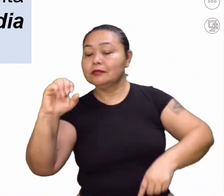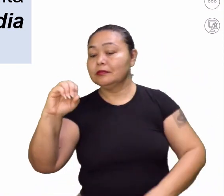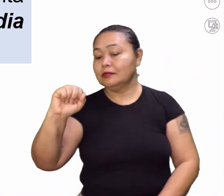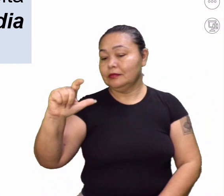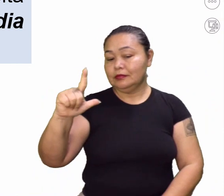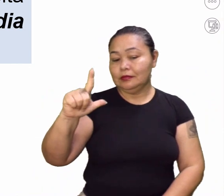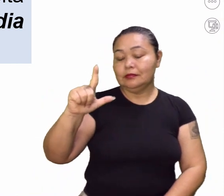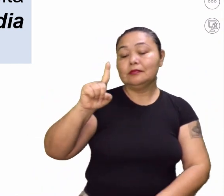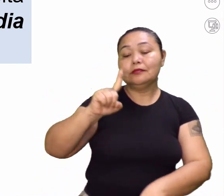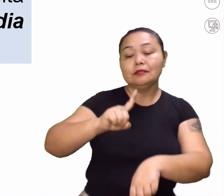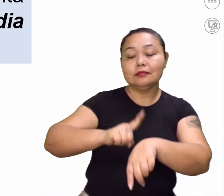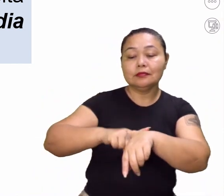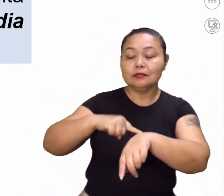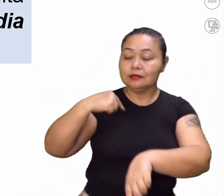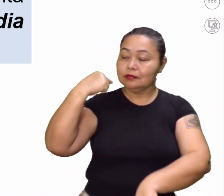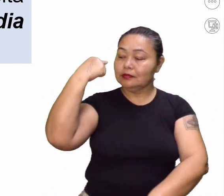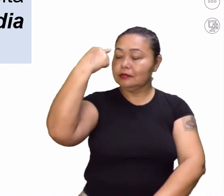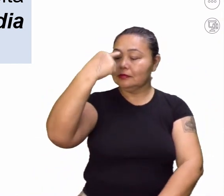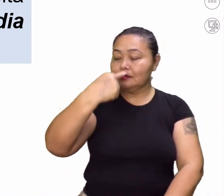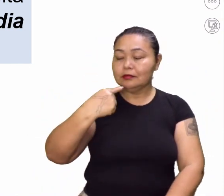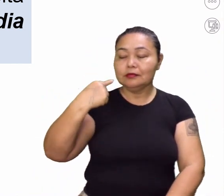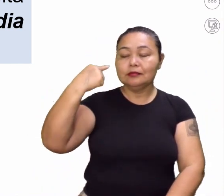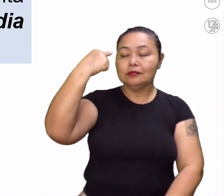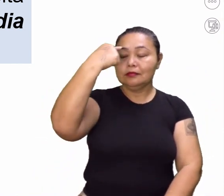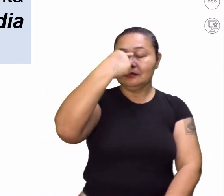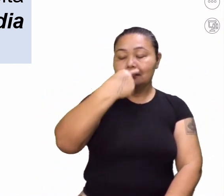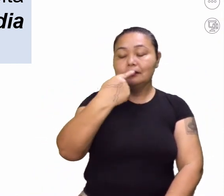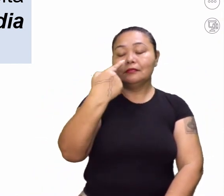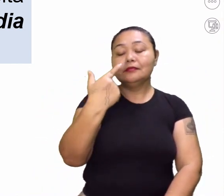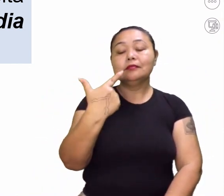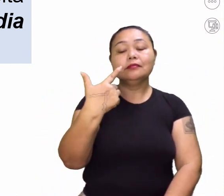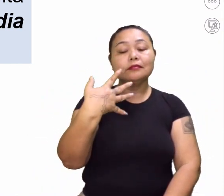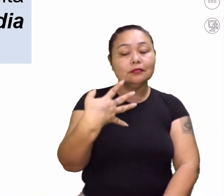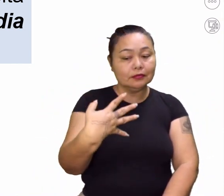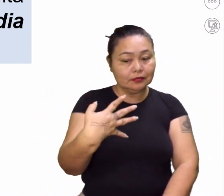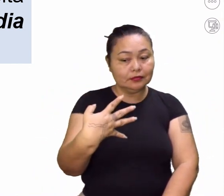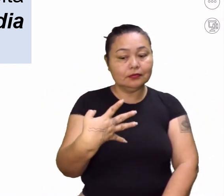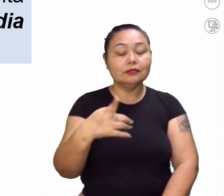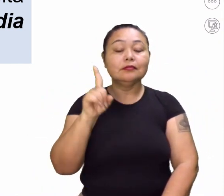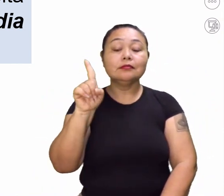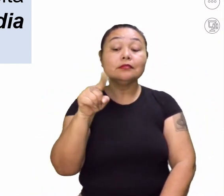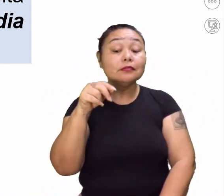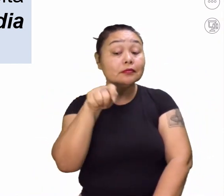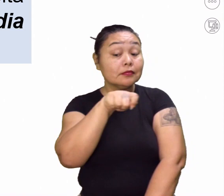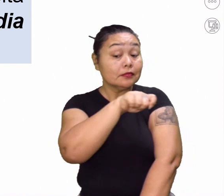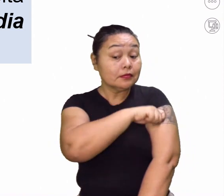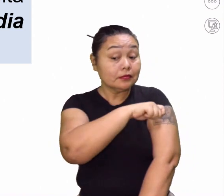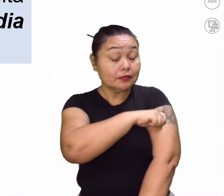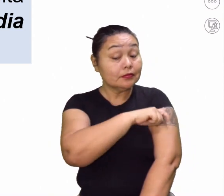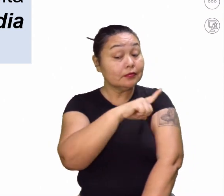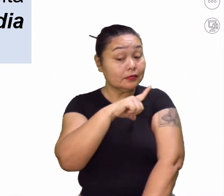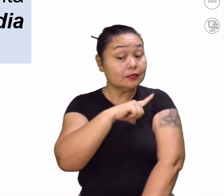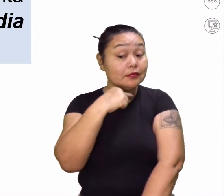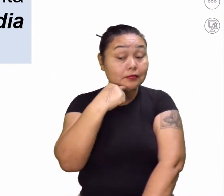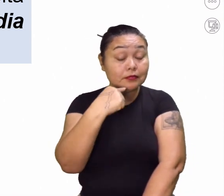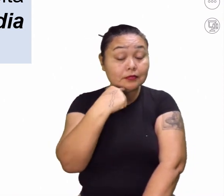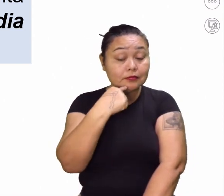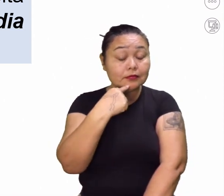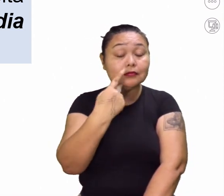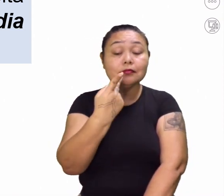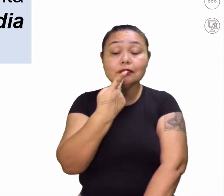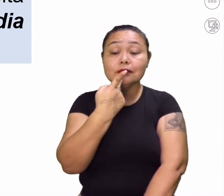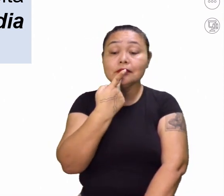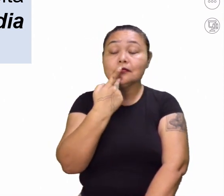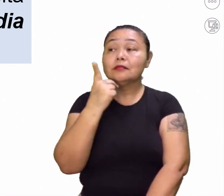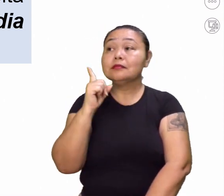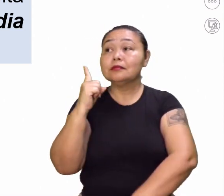e dura 24 horas. Rogério, o aluno pode ter ficado com dúvida aqui, olha só. A gente afirmou